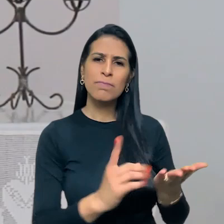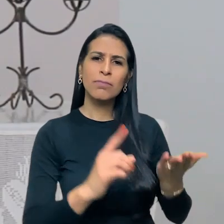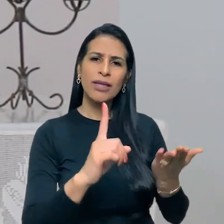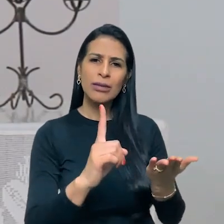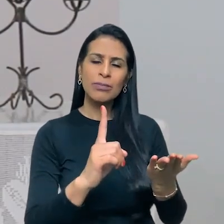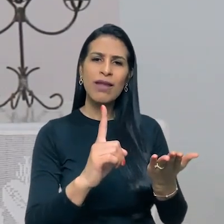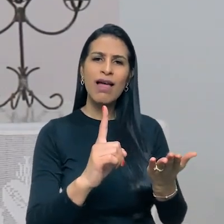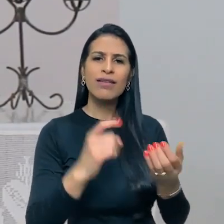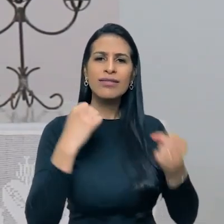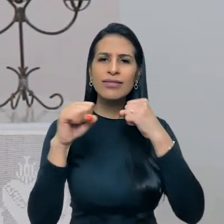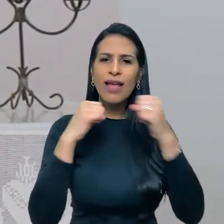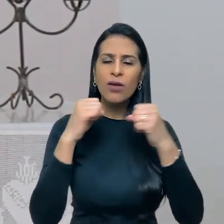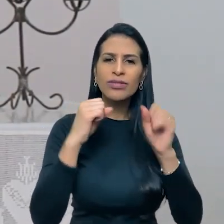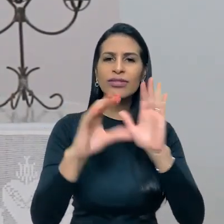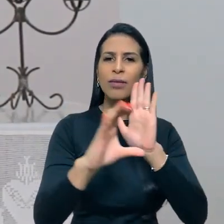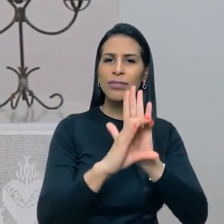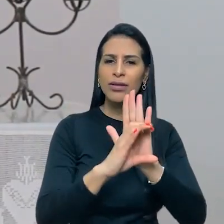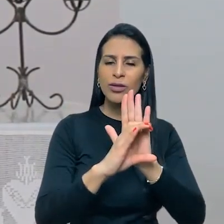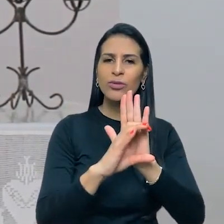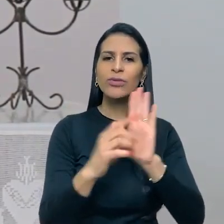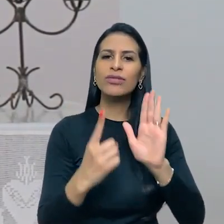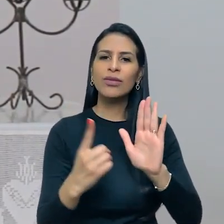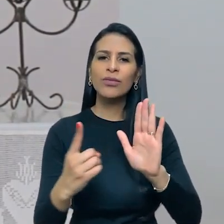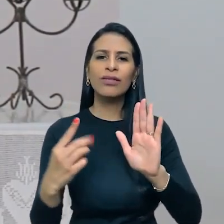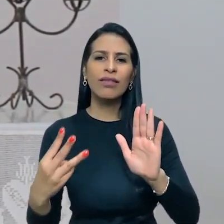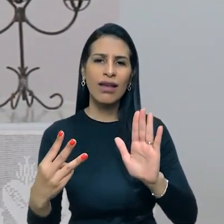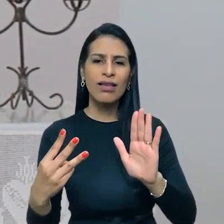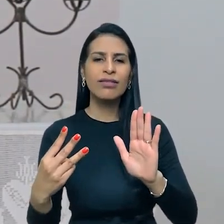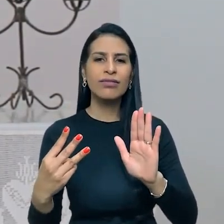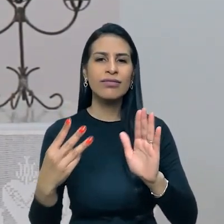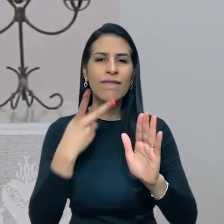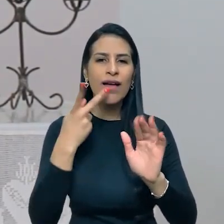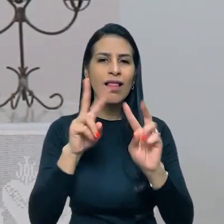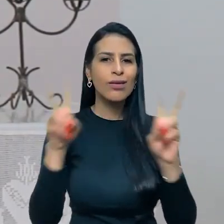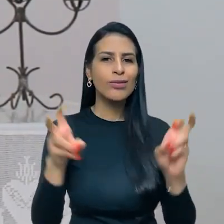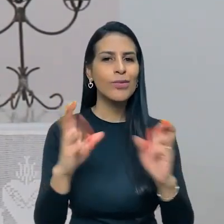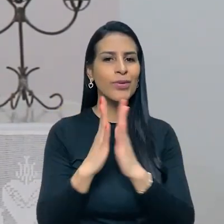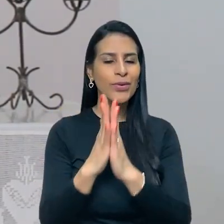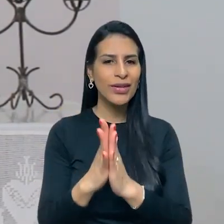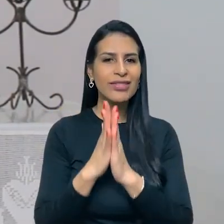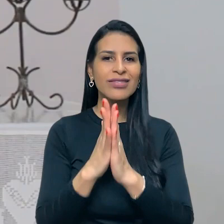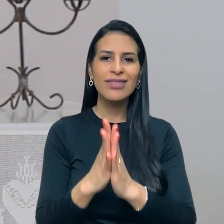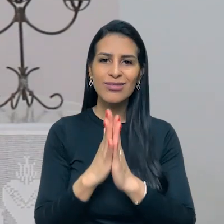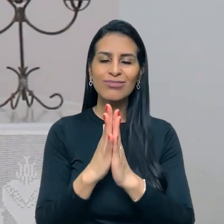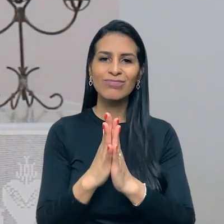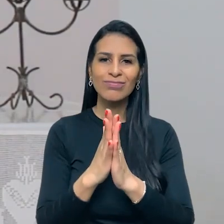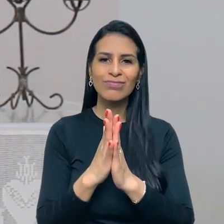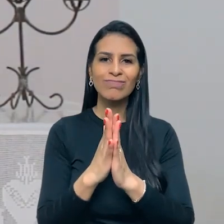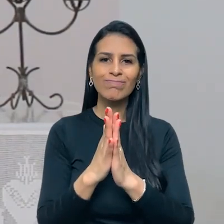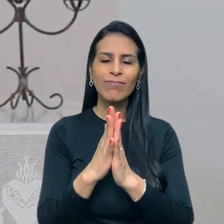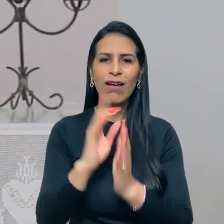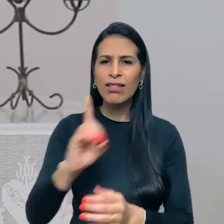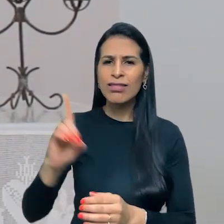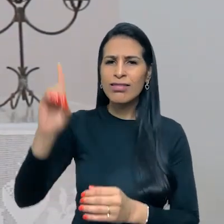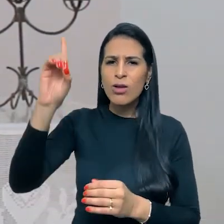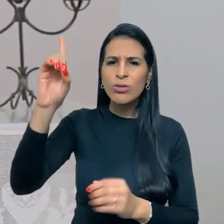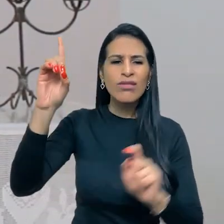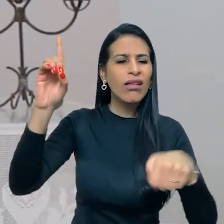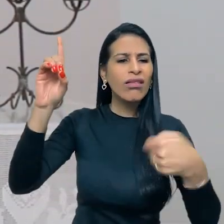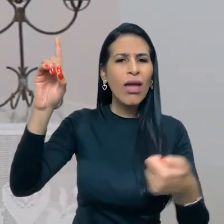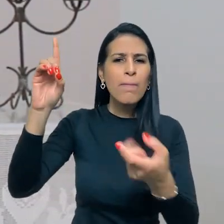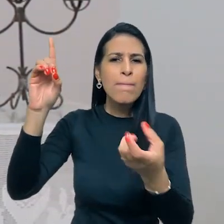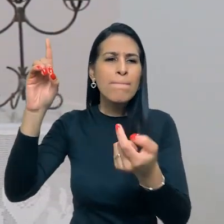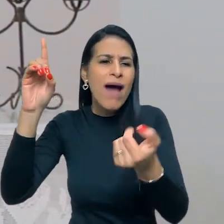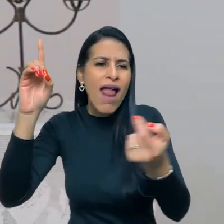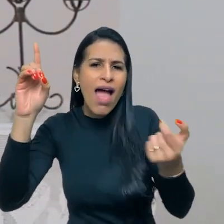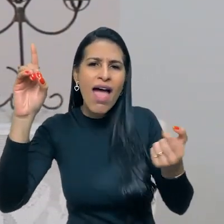Salmo 113 que nos chama à oração. Quem é semelhante ao Senhor nosso Deus, cujo